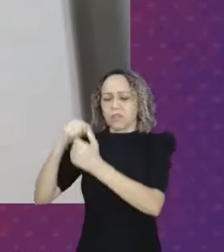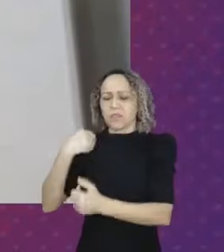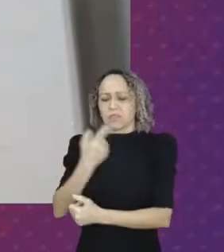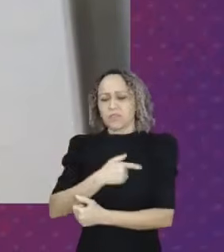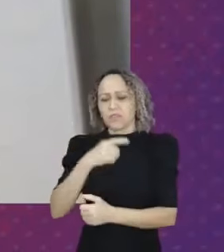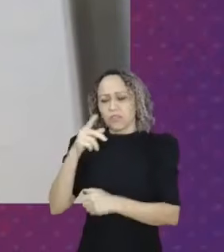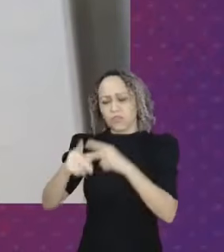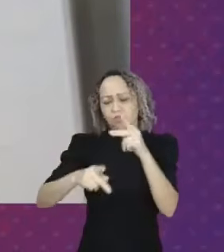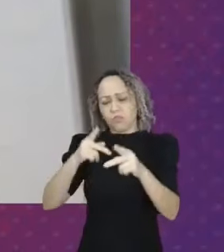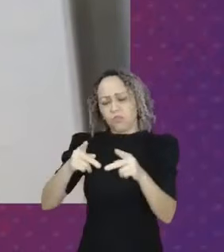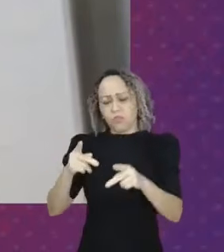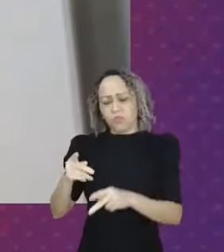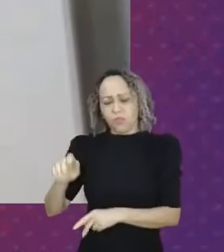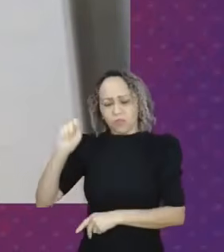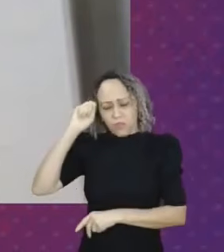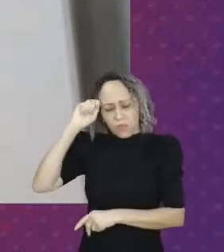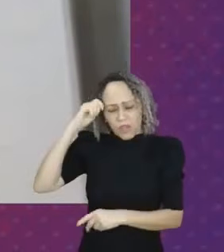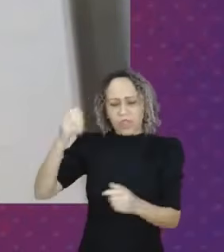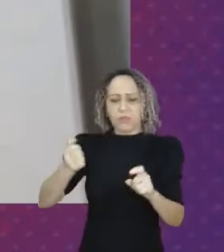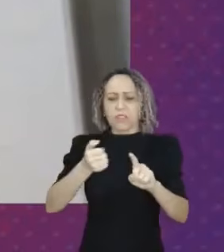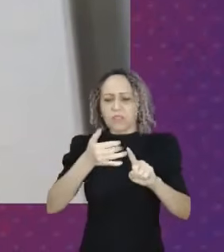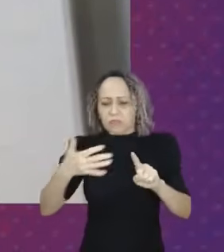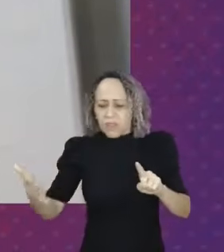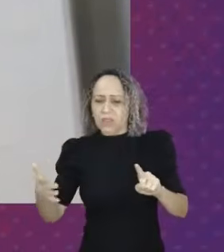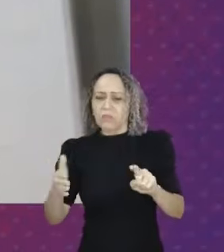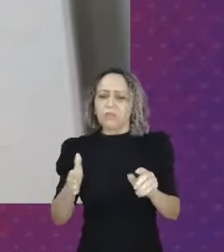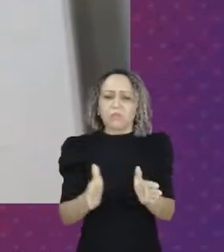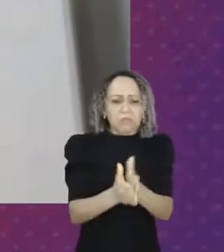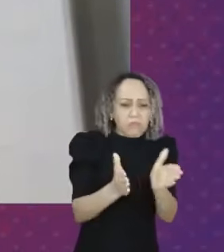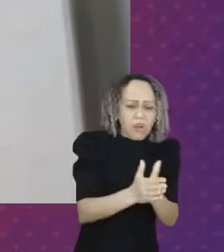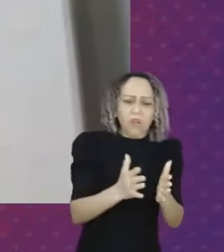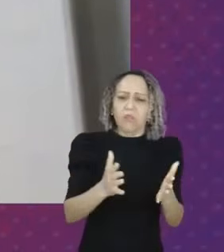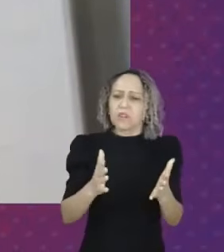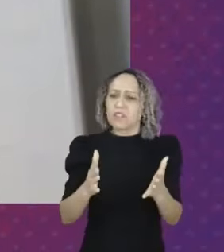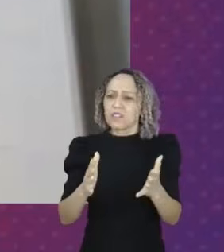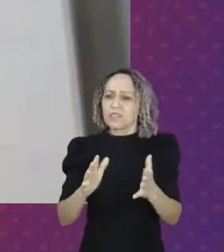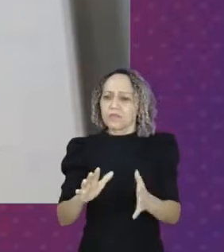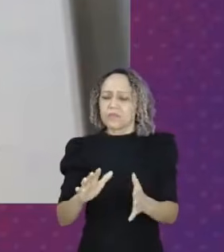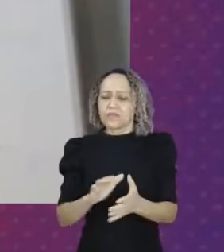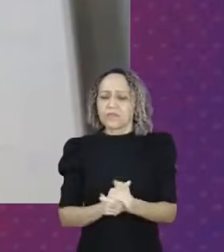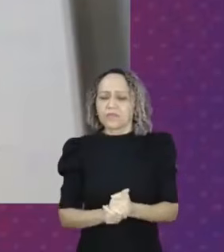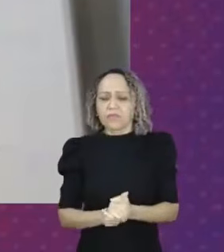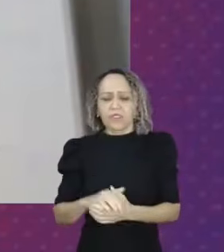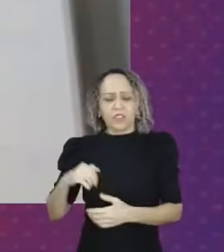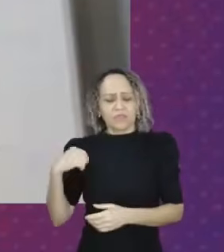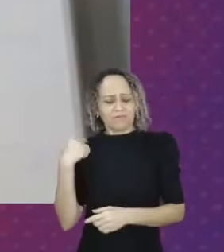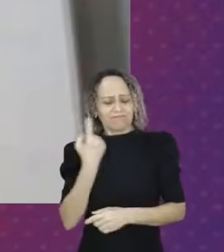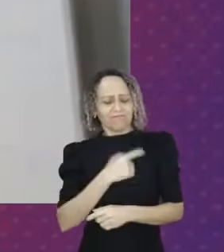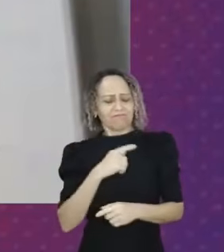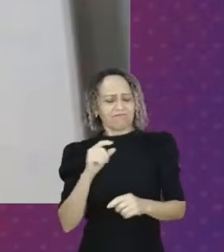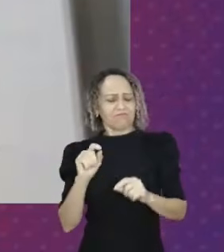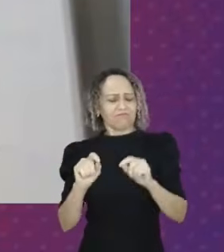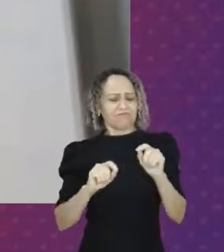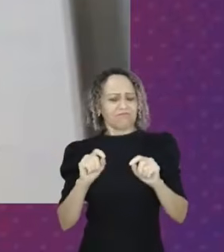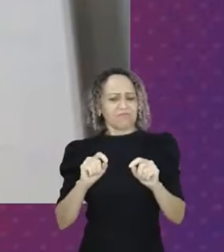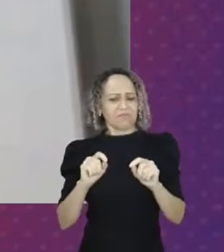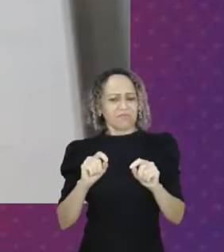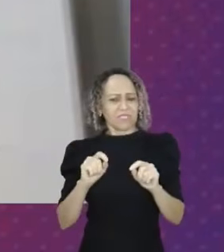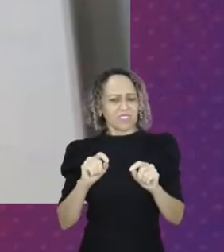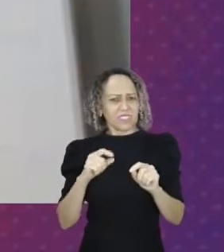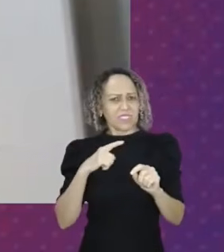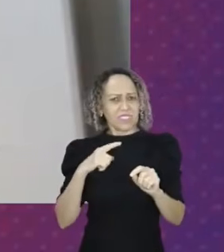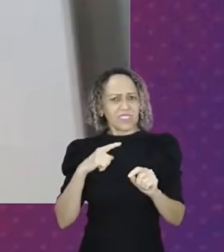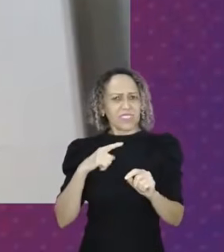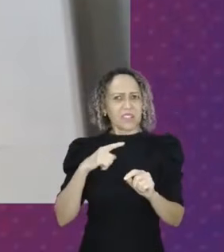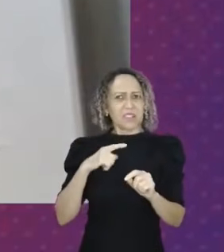para a população LGBTQIA+, e nós temos condições. O Brasil tem vivido momentos de mostrar que a mulher tem